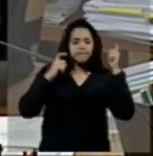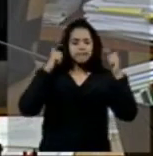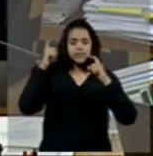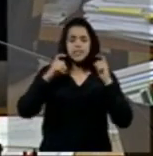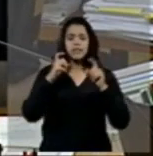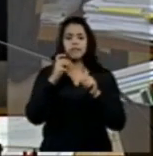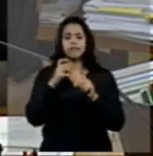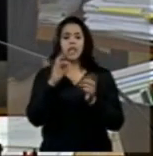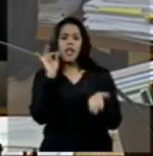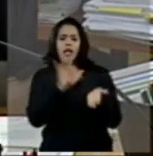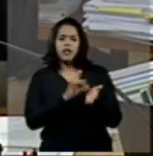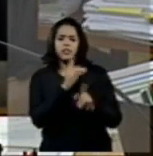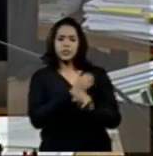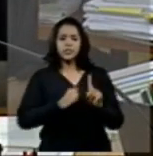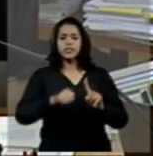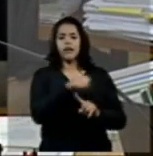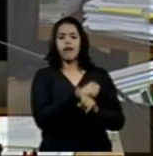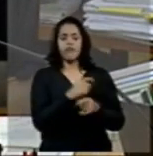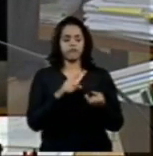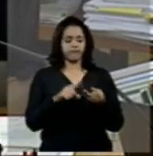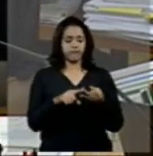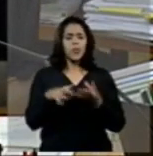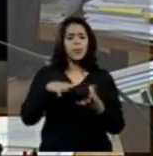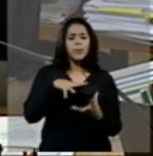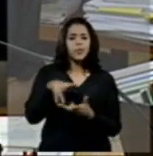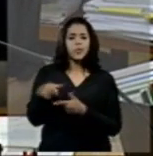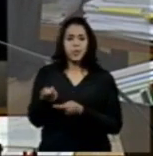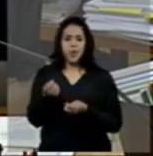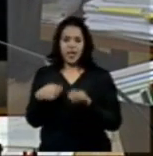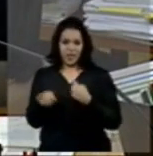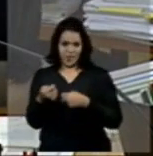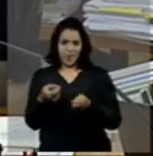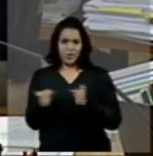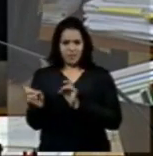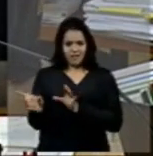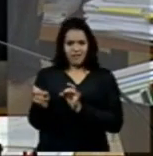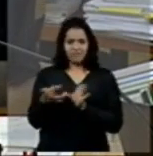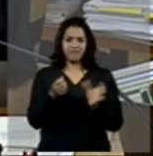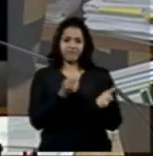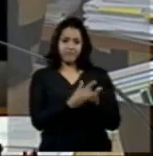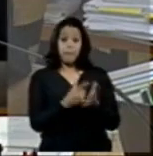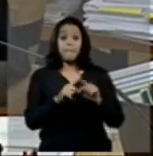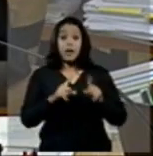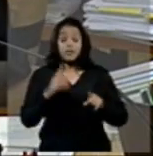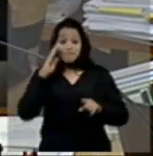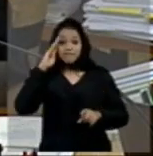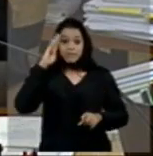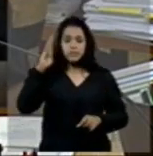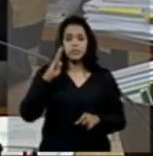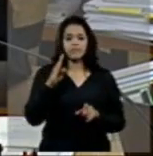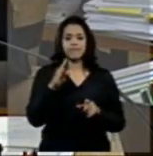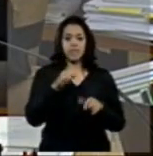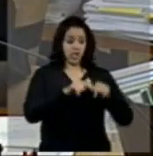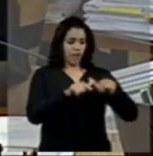social, com o mundo econômico, mas principalmente com o emprego e com o